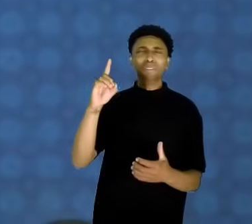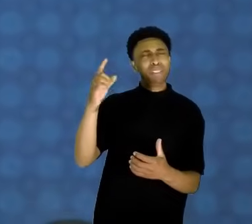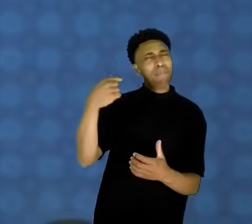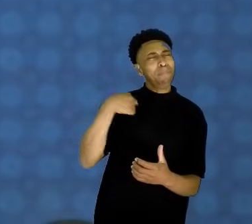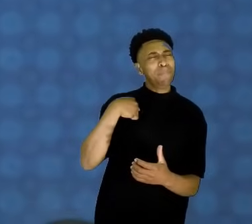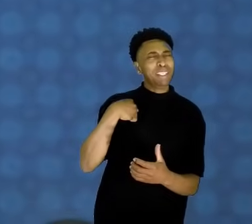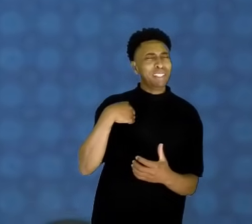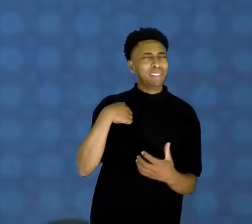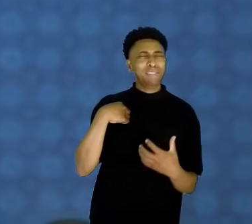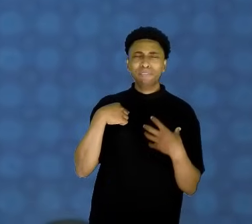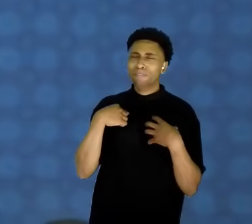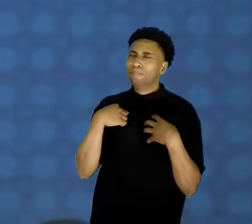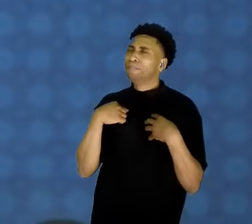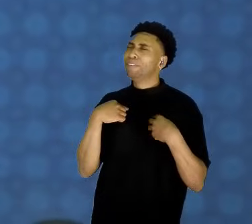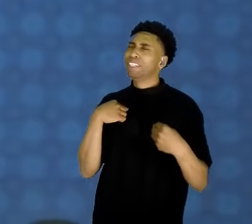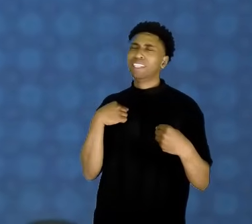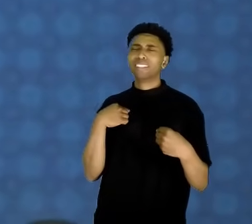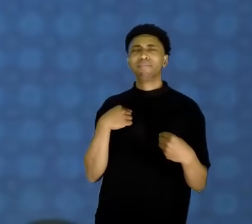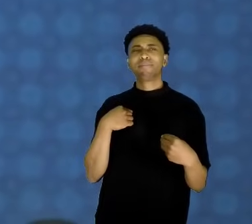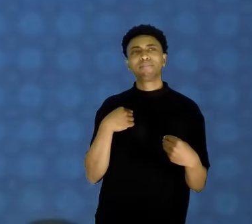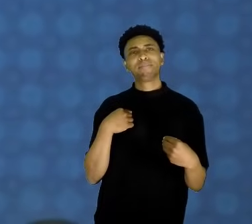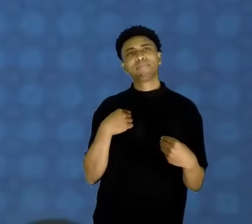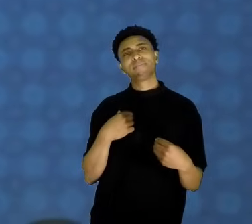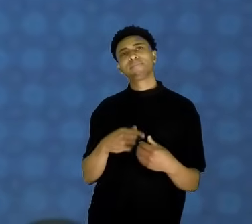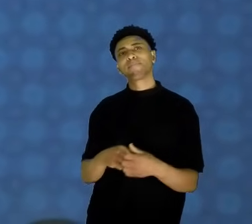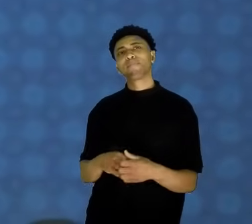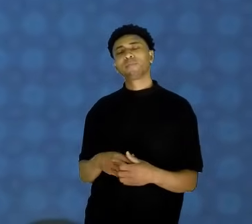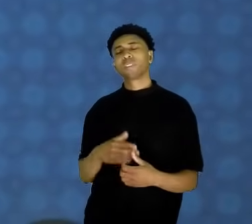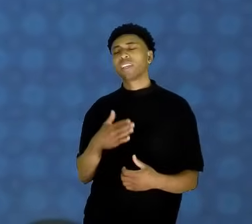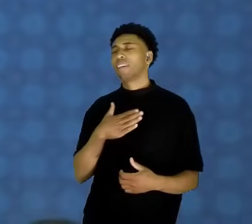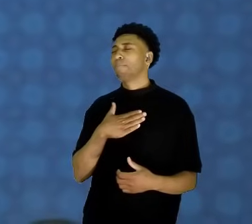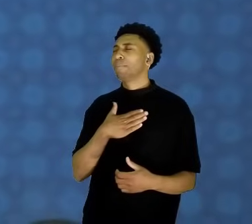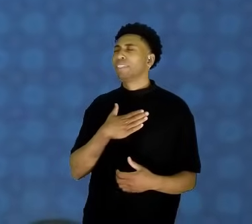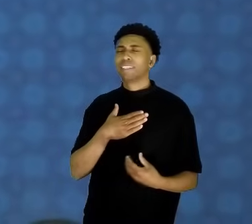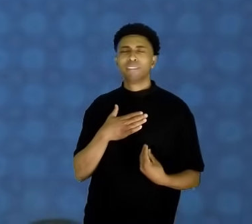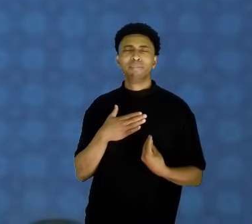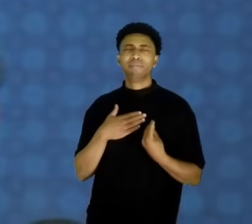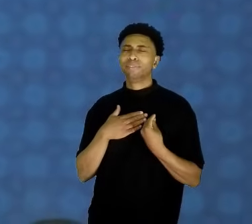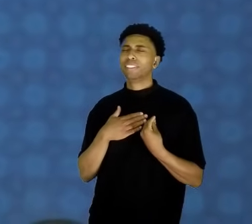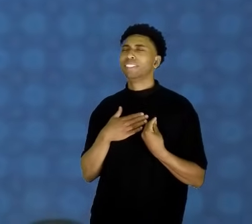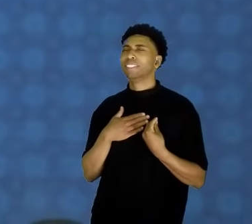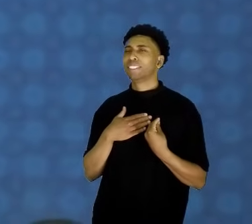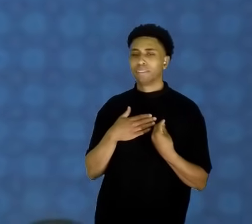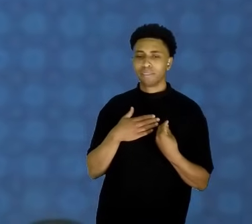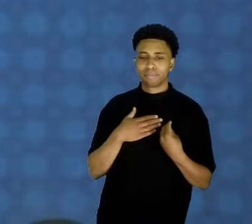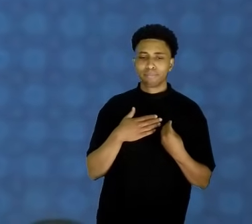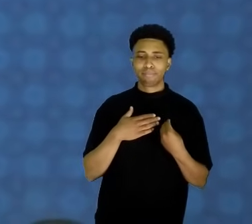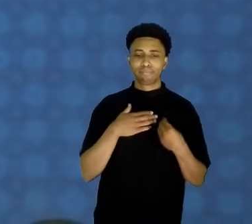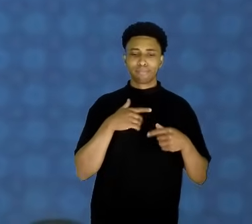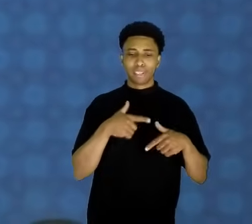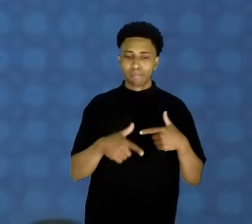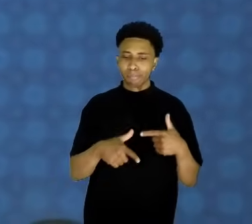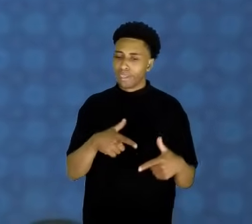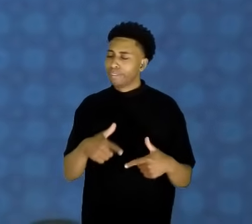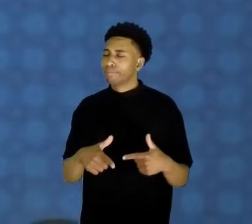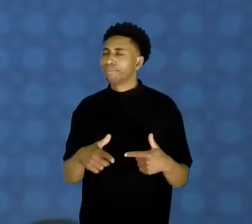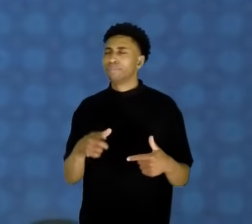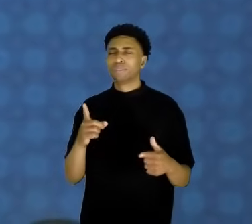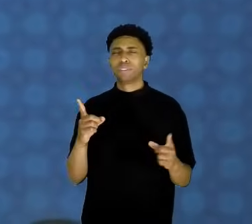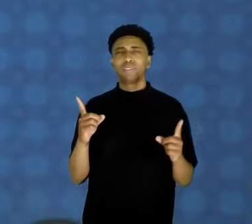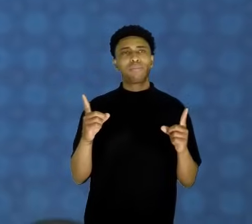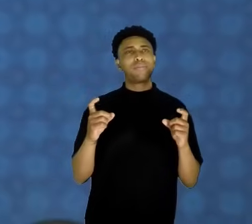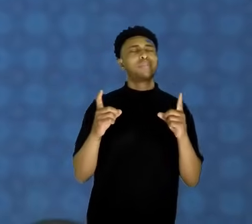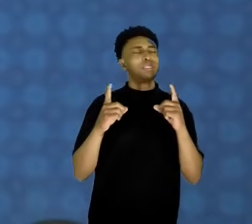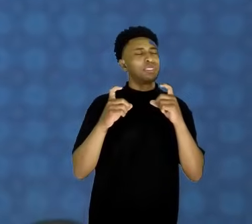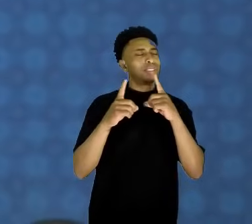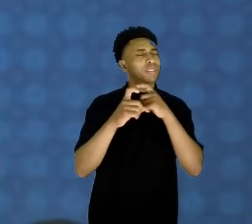recuso a desistir. O meu salário não dá conta de quanto eu gasto, e eu já tentei recortar daqui, cortar dali, e não